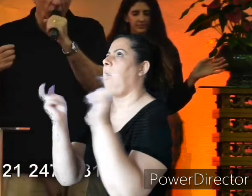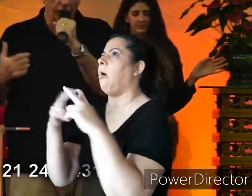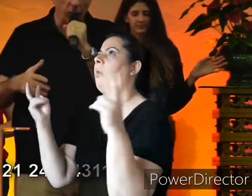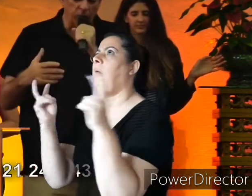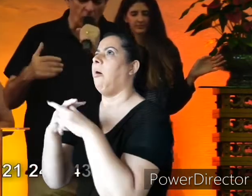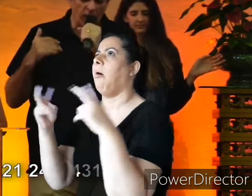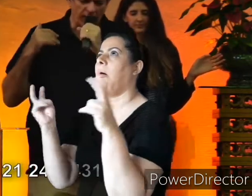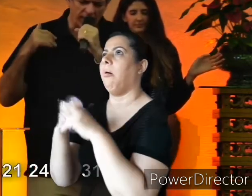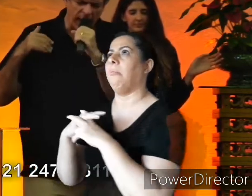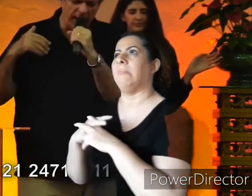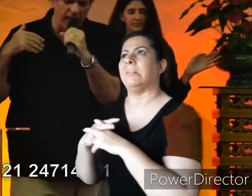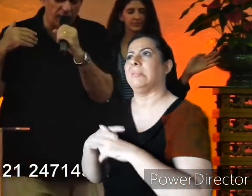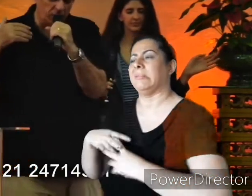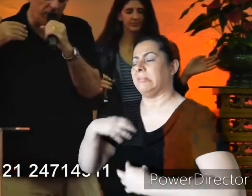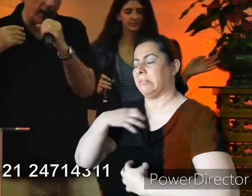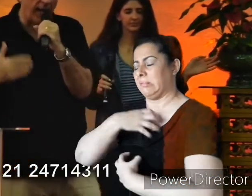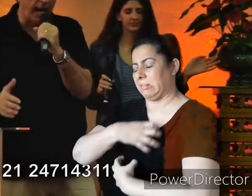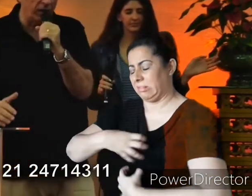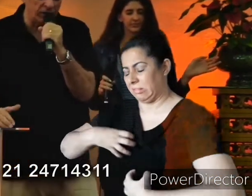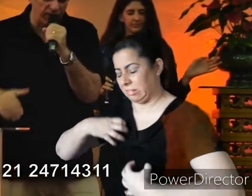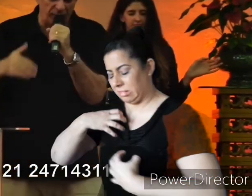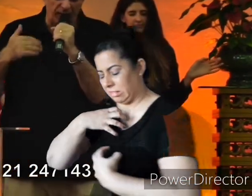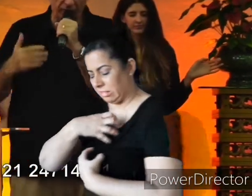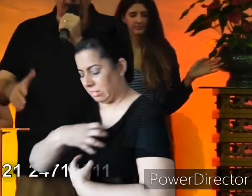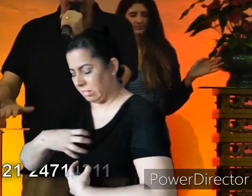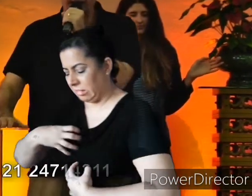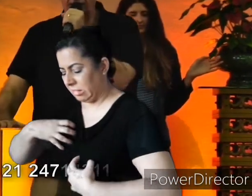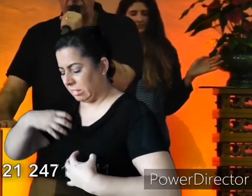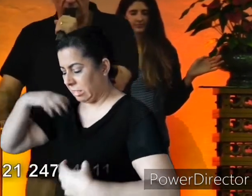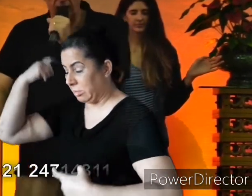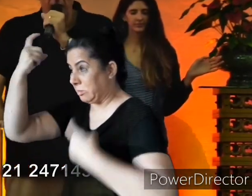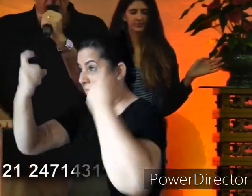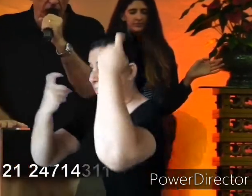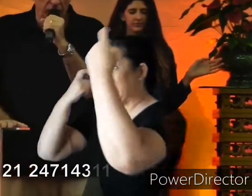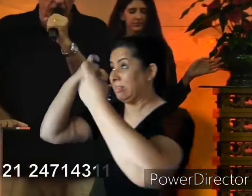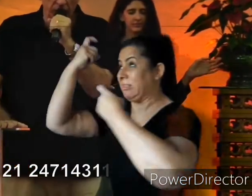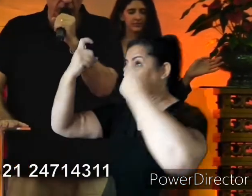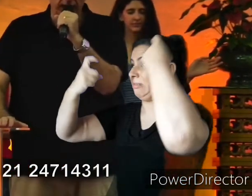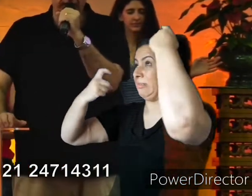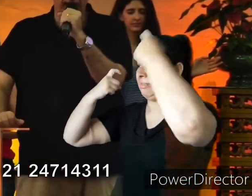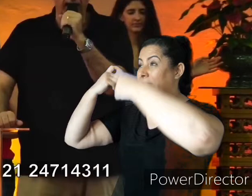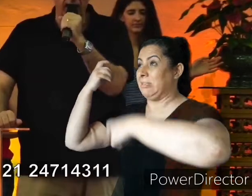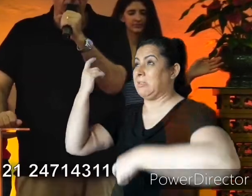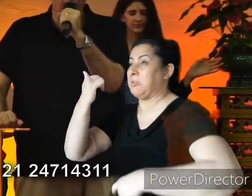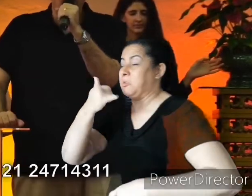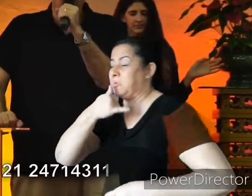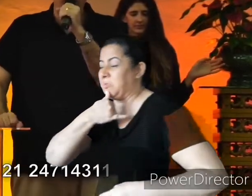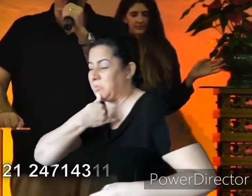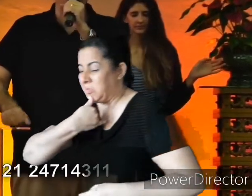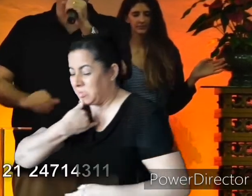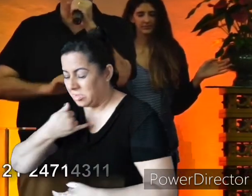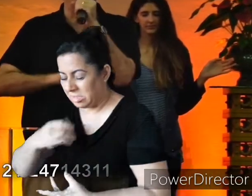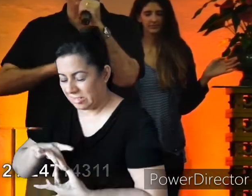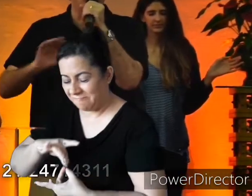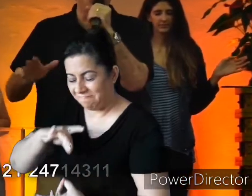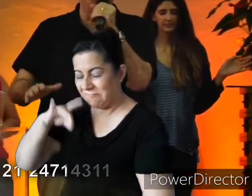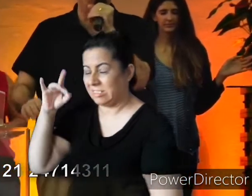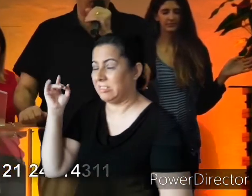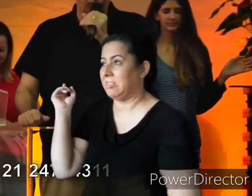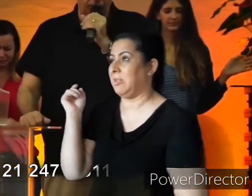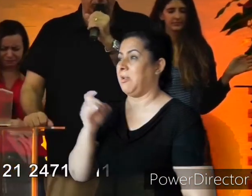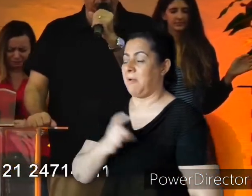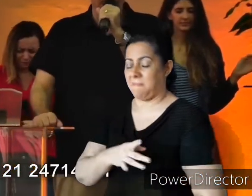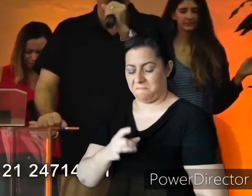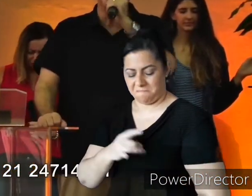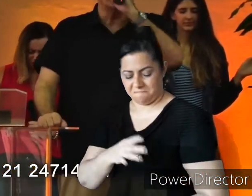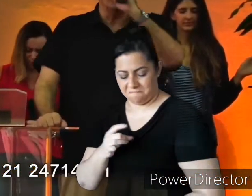levar o teu povo a cair no pecado, a se afastar de ti, o espírito de desânimo, nós repreendemos em nome